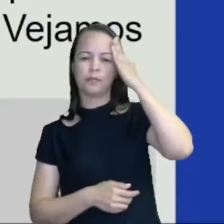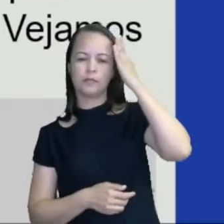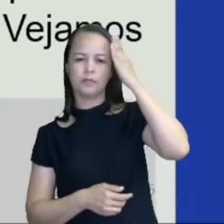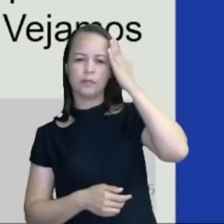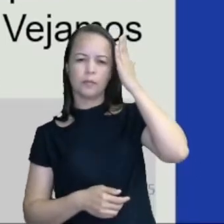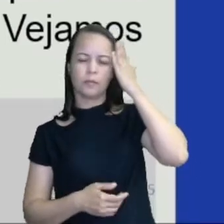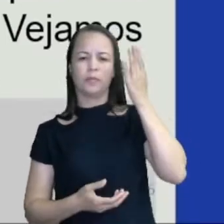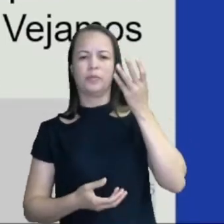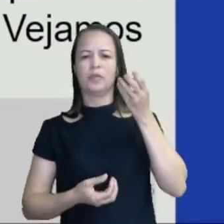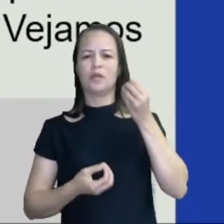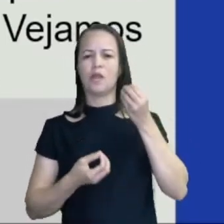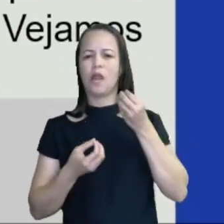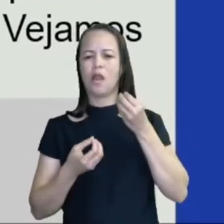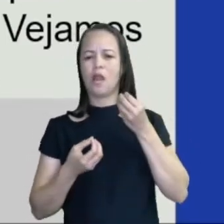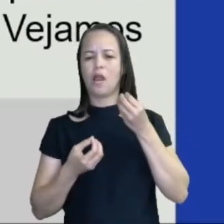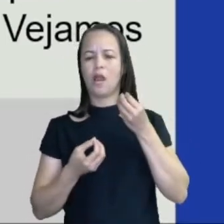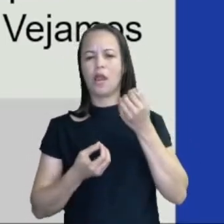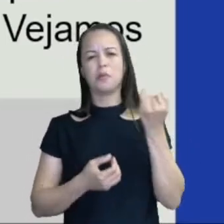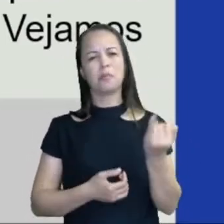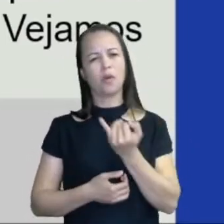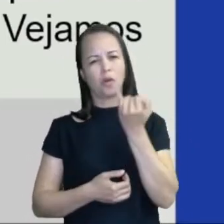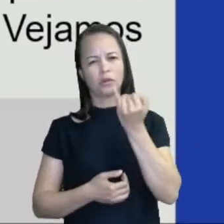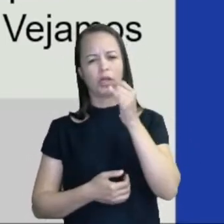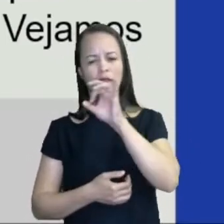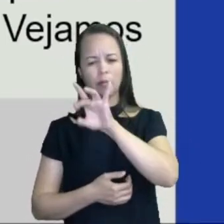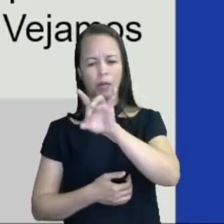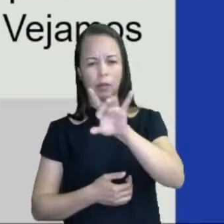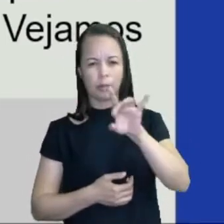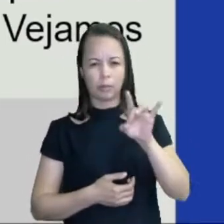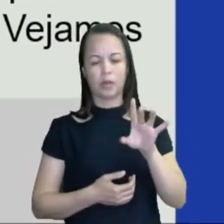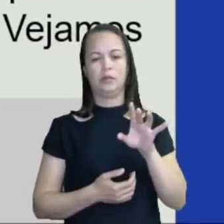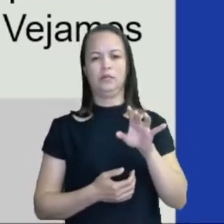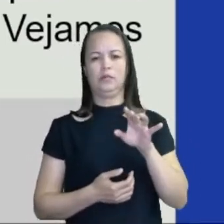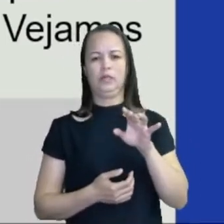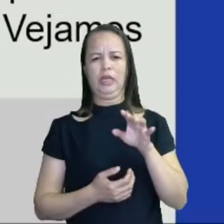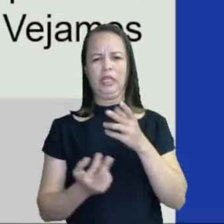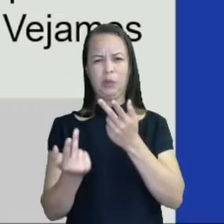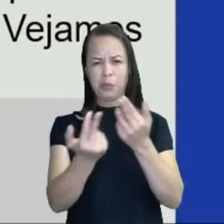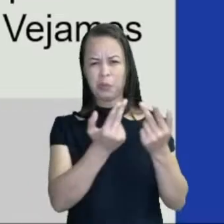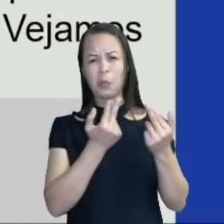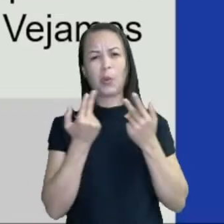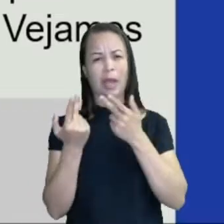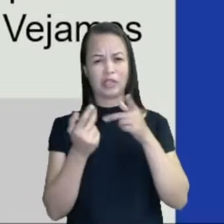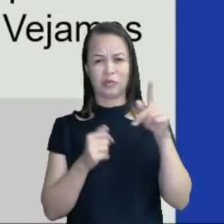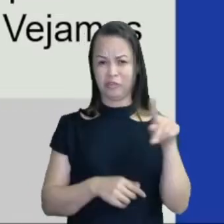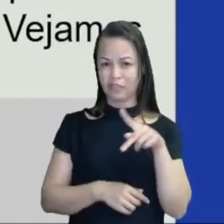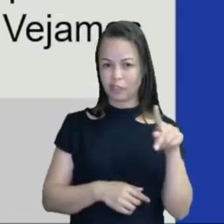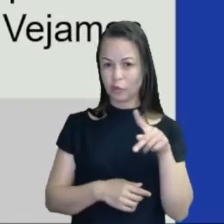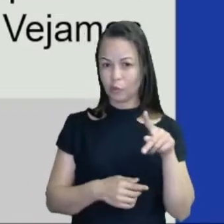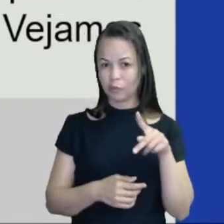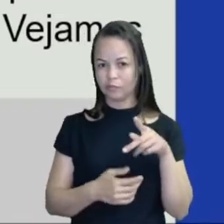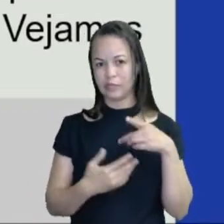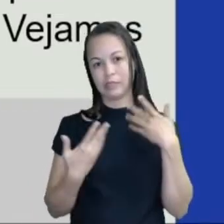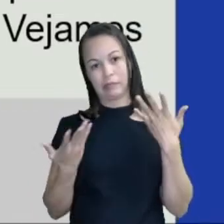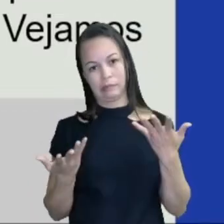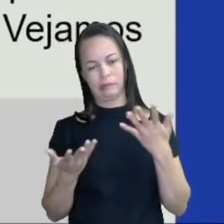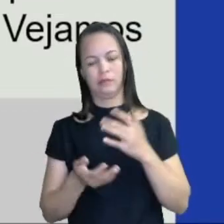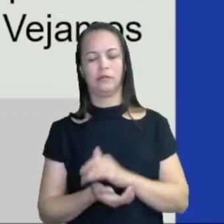entender a função de cada um, né? Será que eles têm a mesma função, professor?